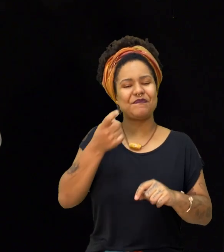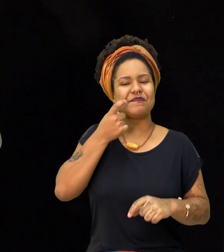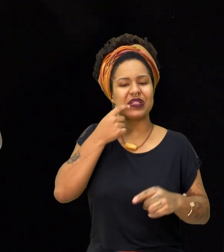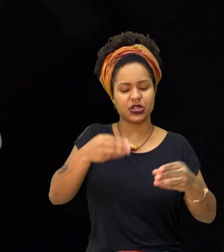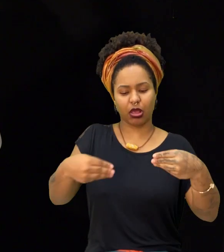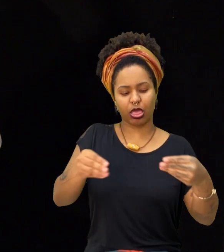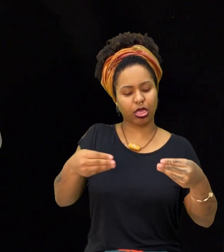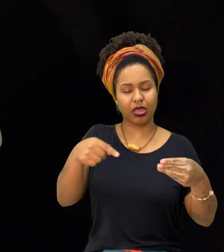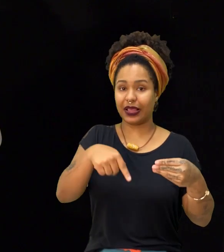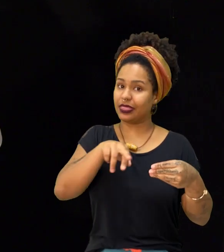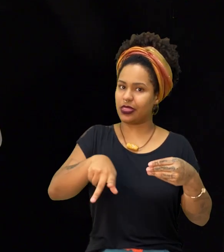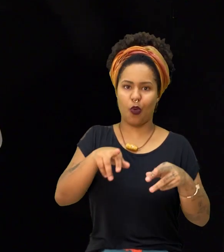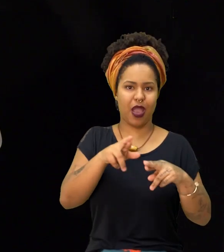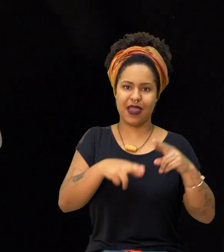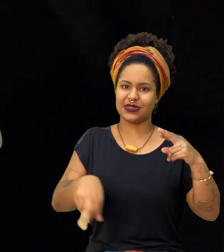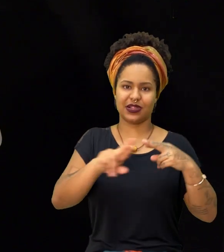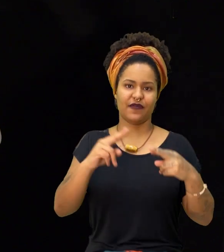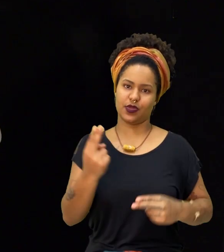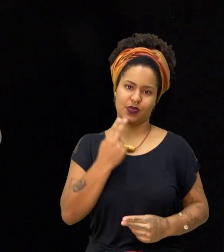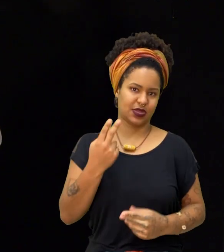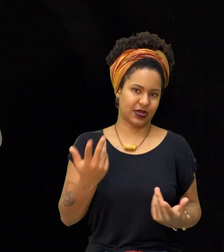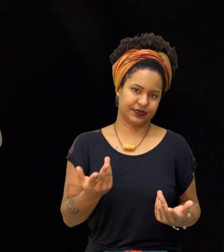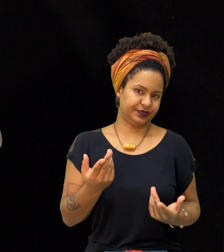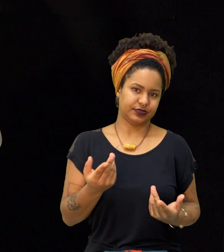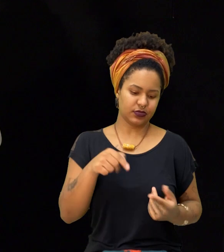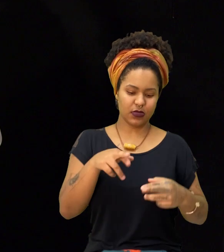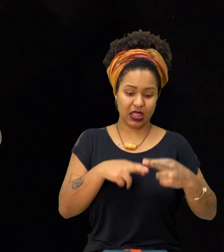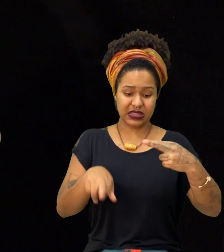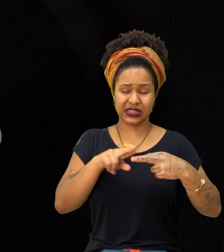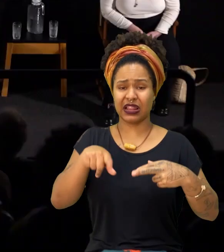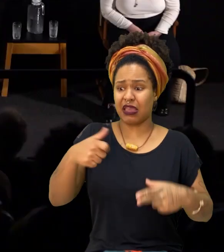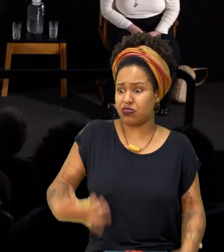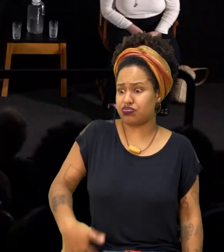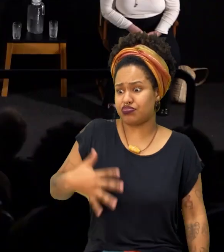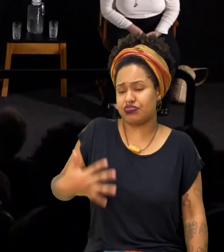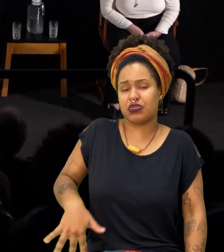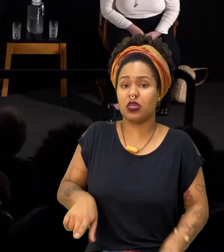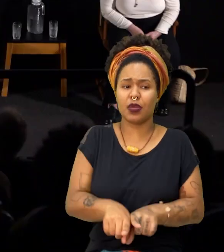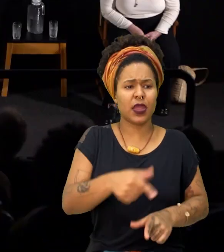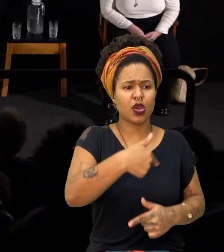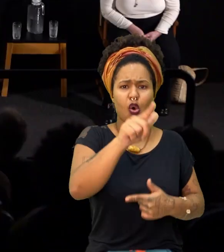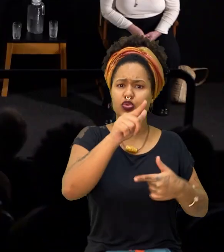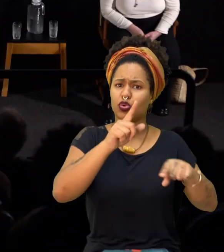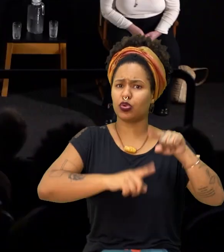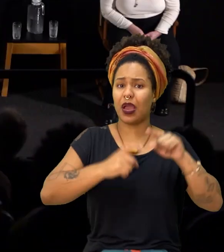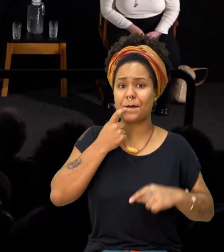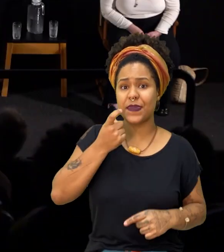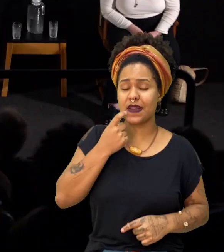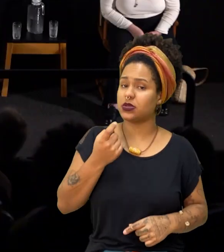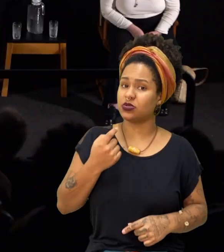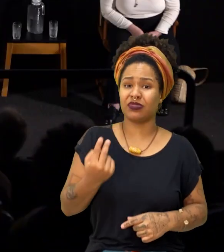é reciclável. Quer dizer, não vale a pena reciclá-lo, custa muito reciclá-lo. E mesmo os outros que vale a pena reciclar, grande parte